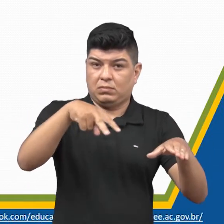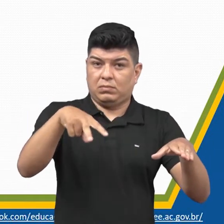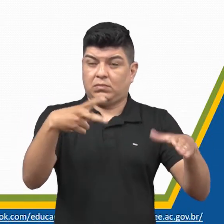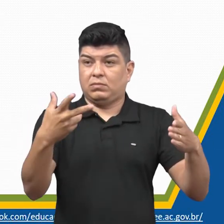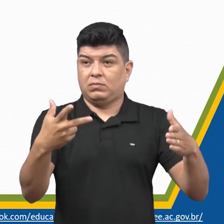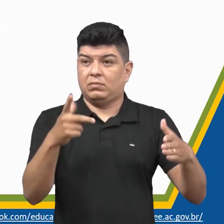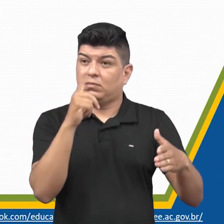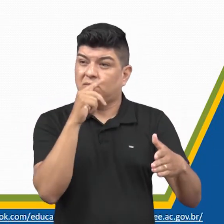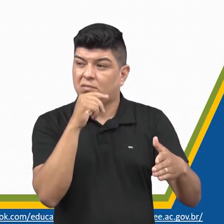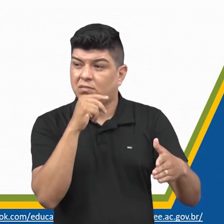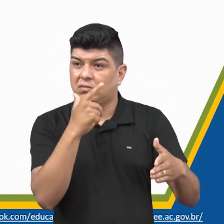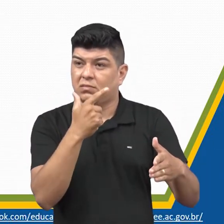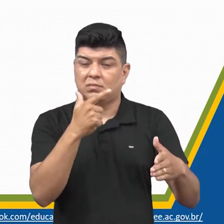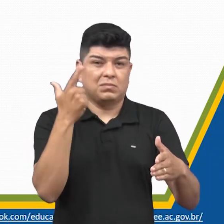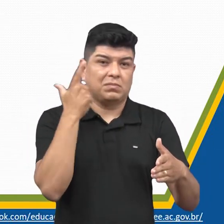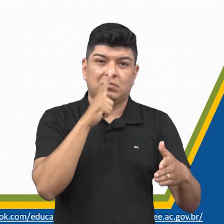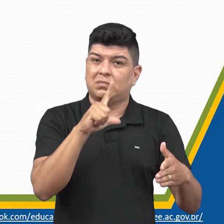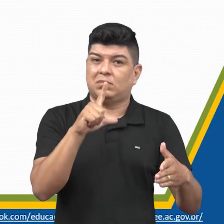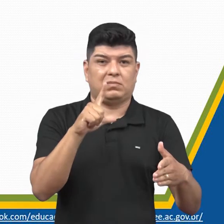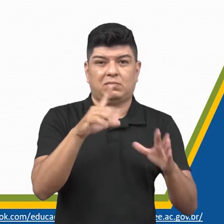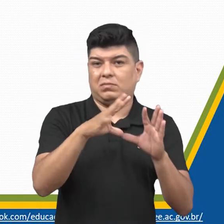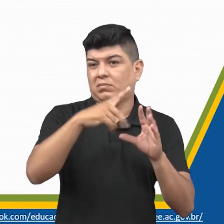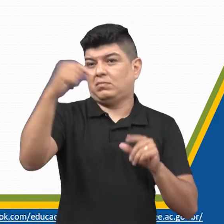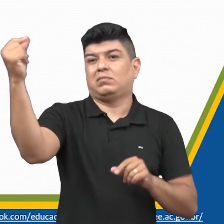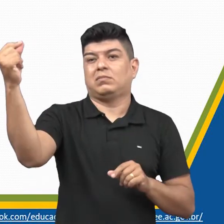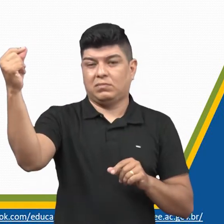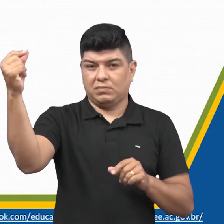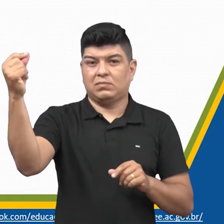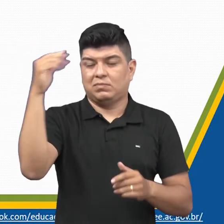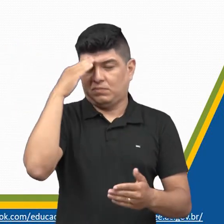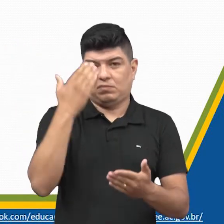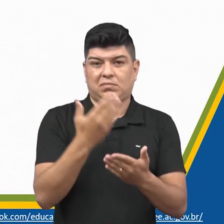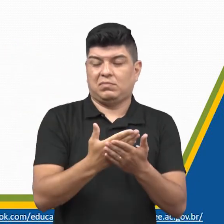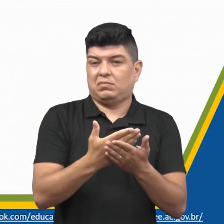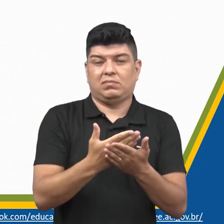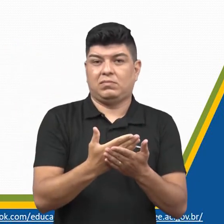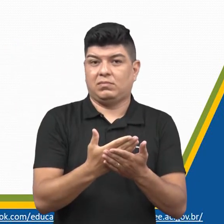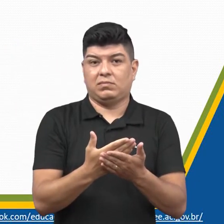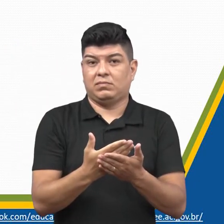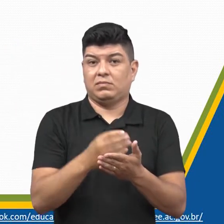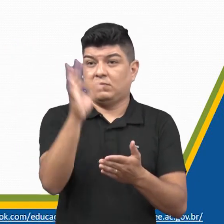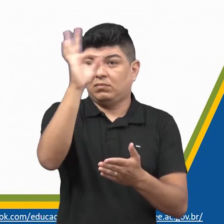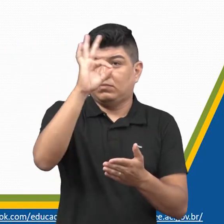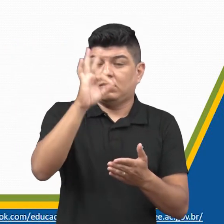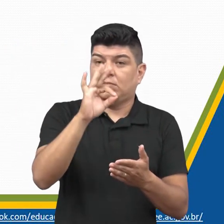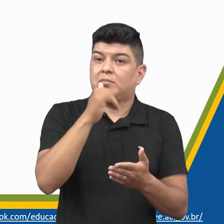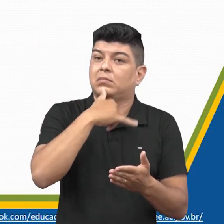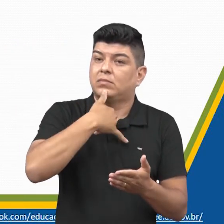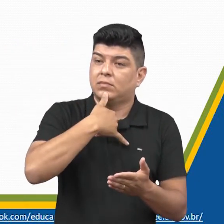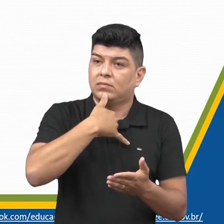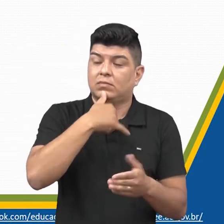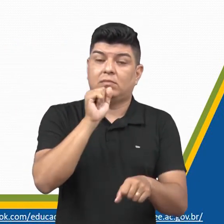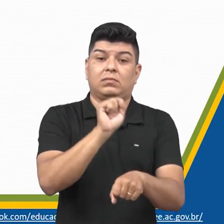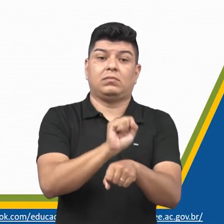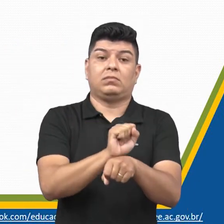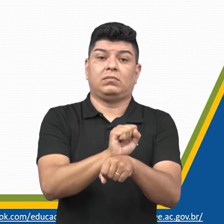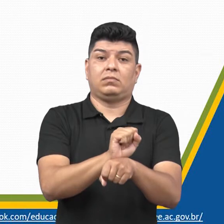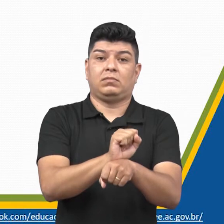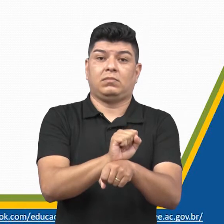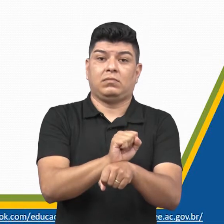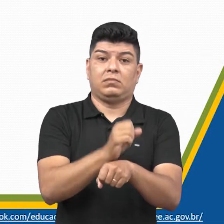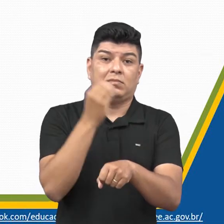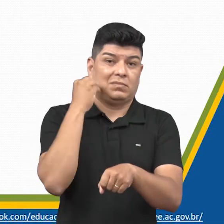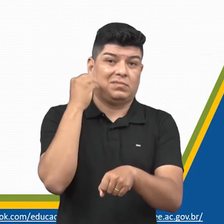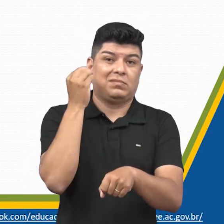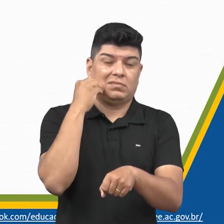molhadas, não conseguiu escapar, acreditando que não havia saída. A mosca desanimou, parou de